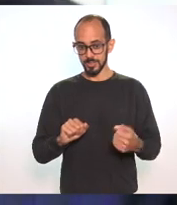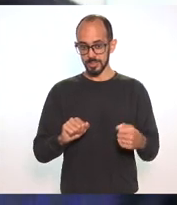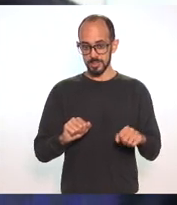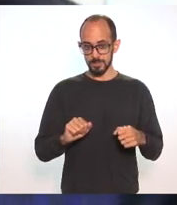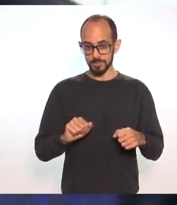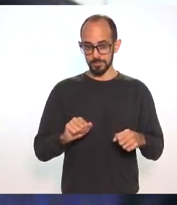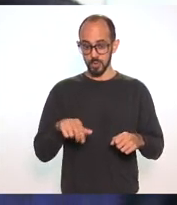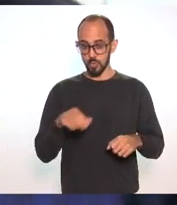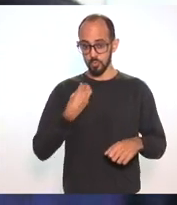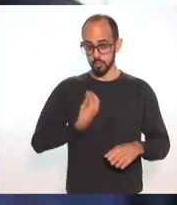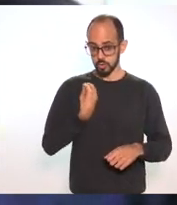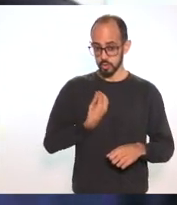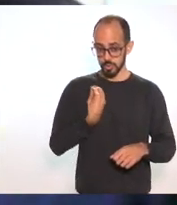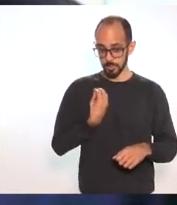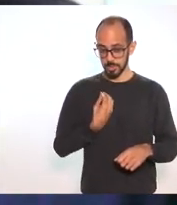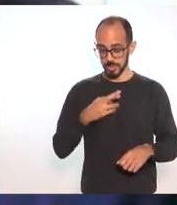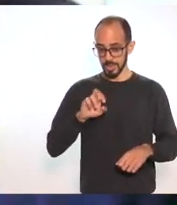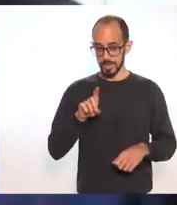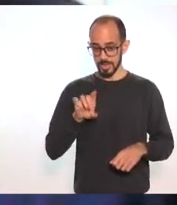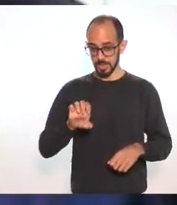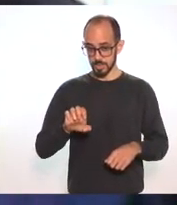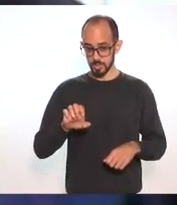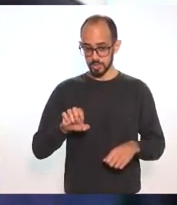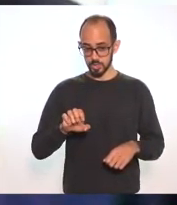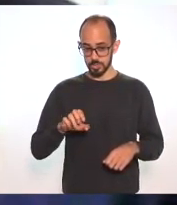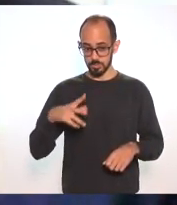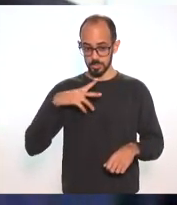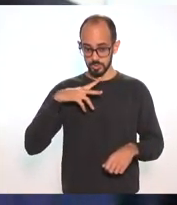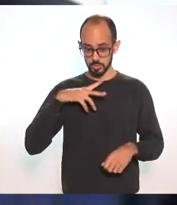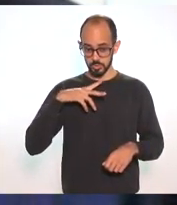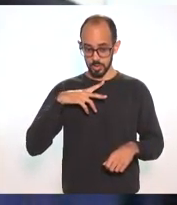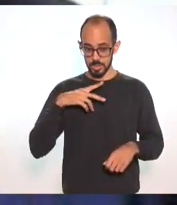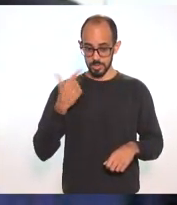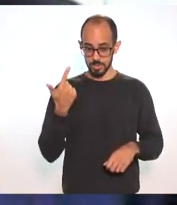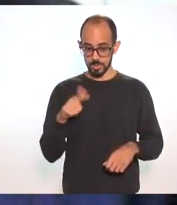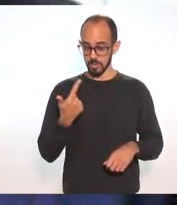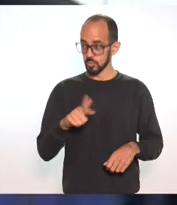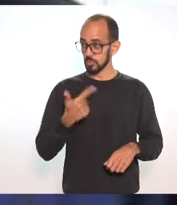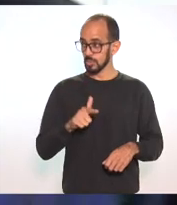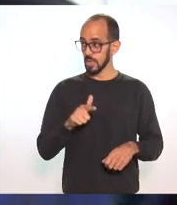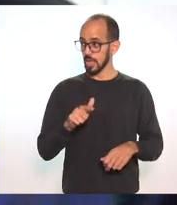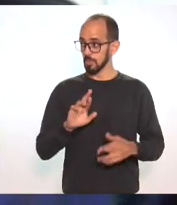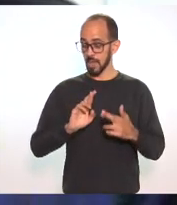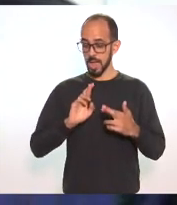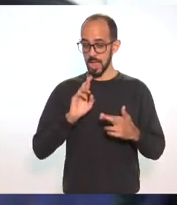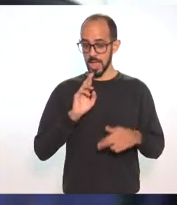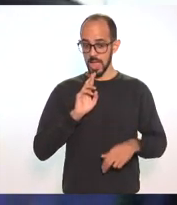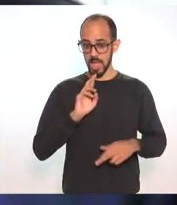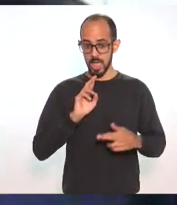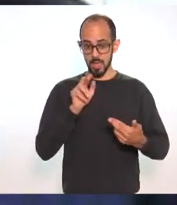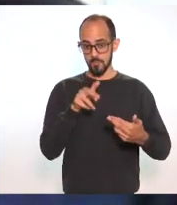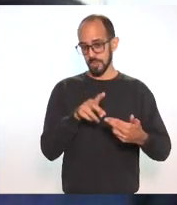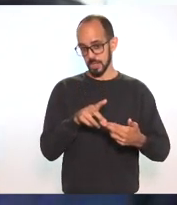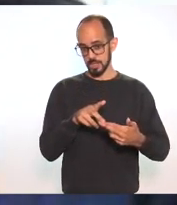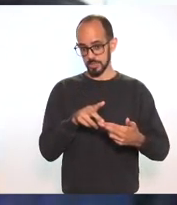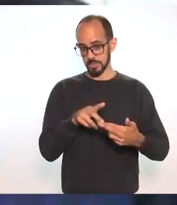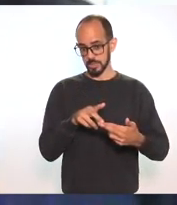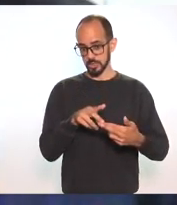sobre o funcionamento da rede privada. E não tem exatamente uma referência de onde